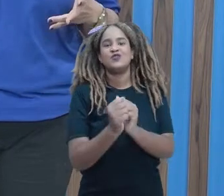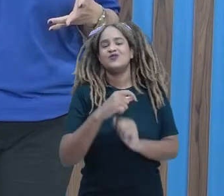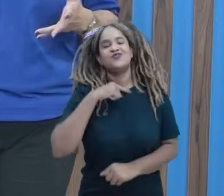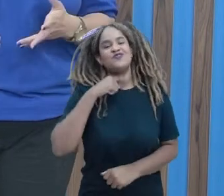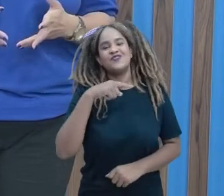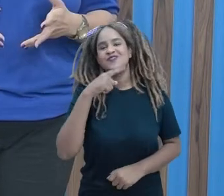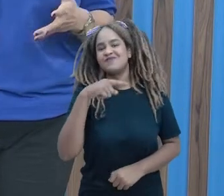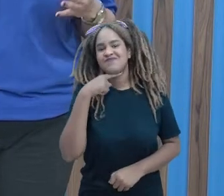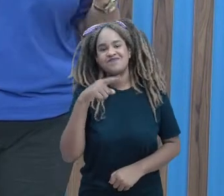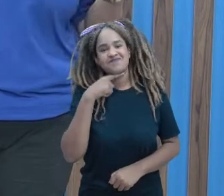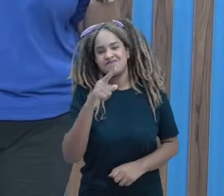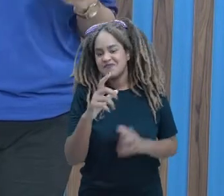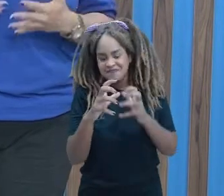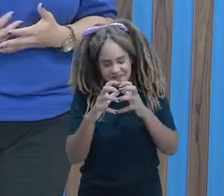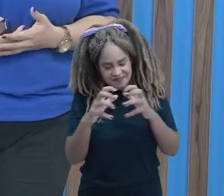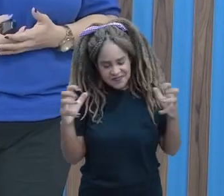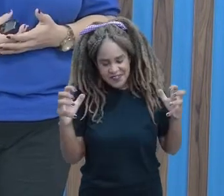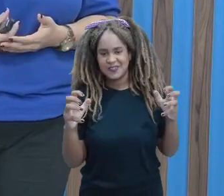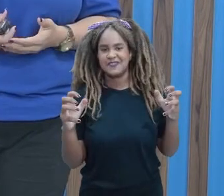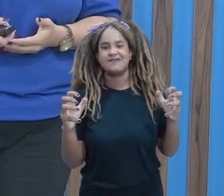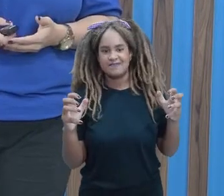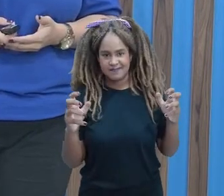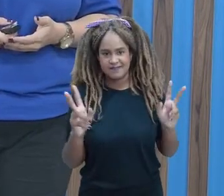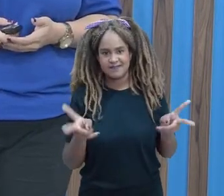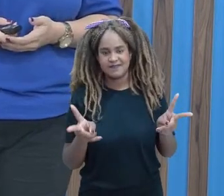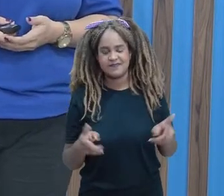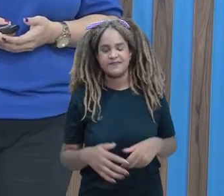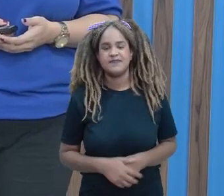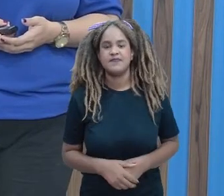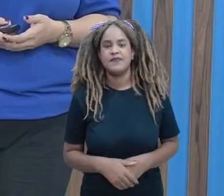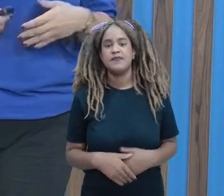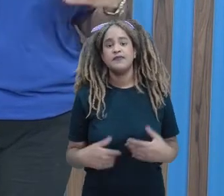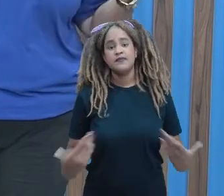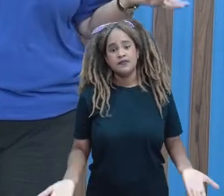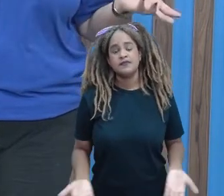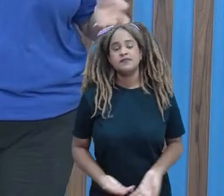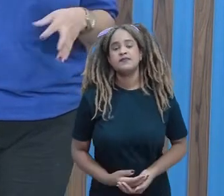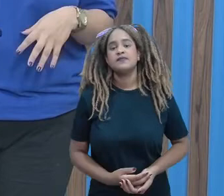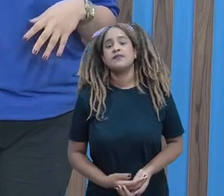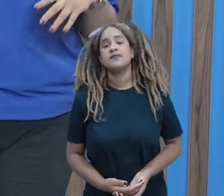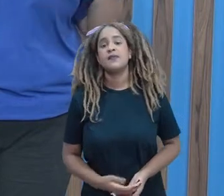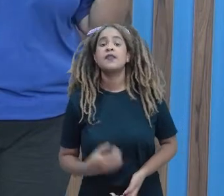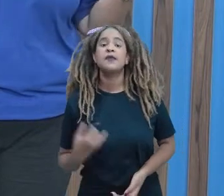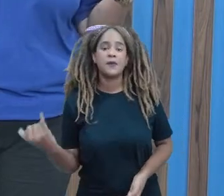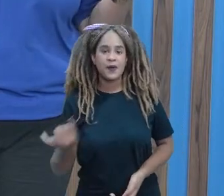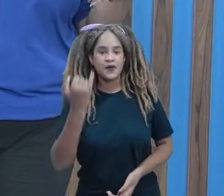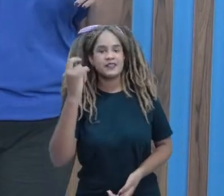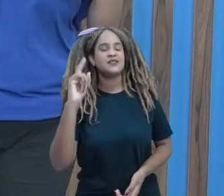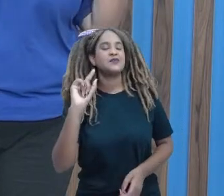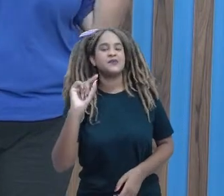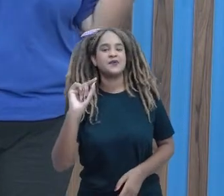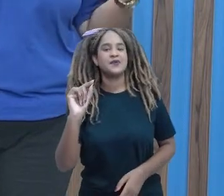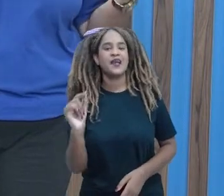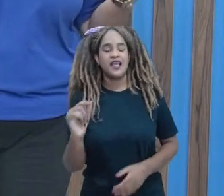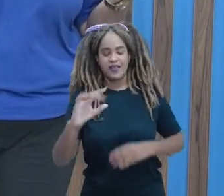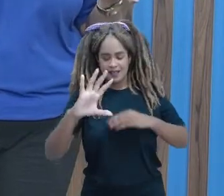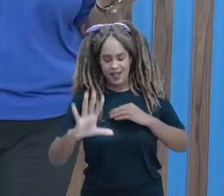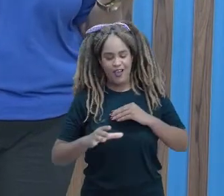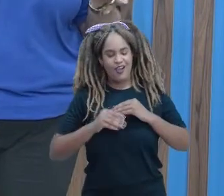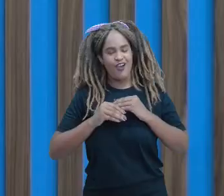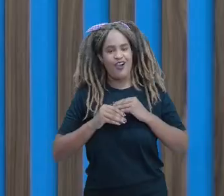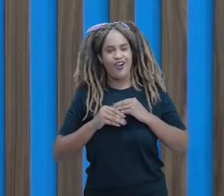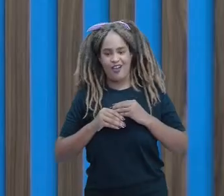ficar ali juntos, né? Não são atraídos um pelo outro. Então, o ideal é que a gente conseguisse, né, o complemento,